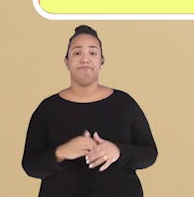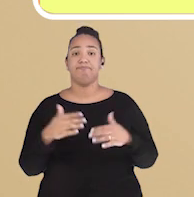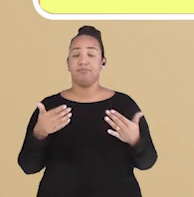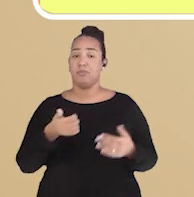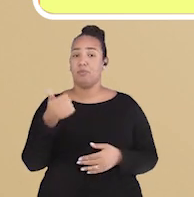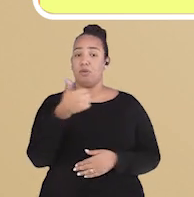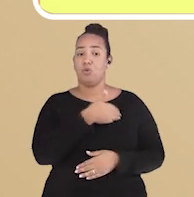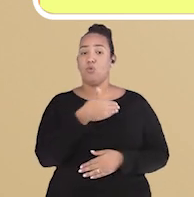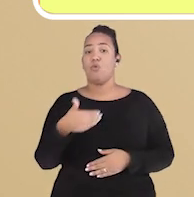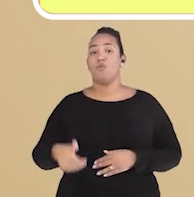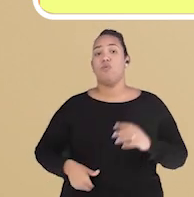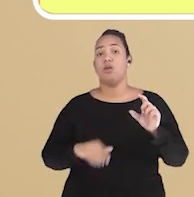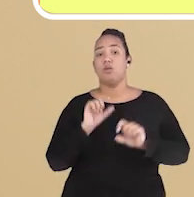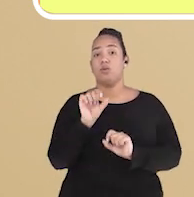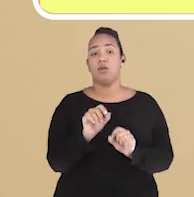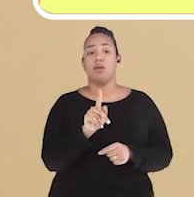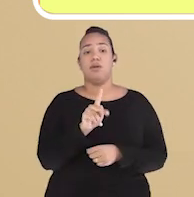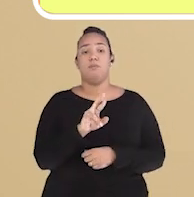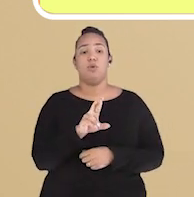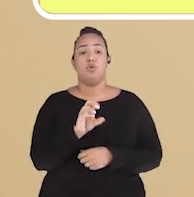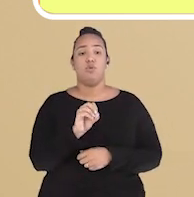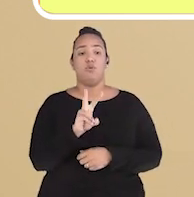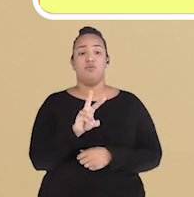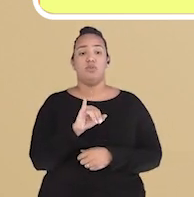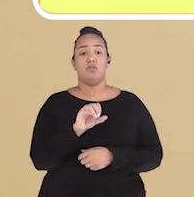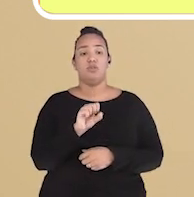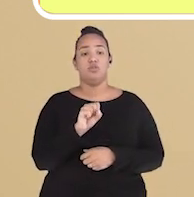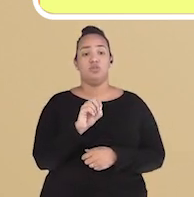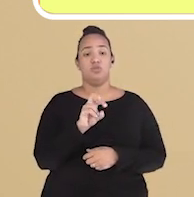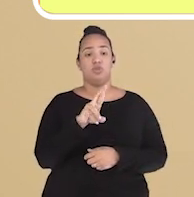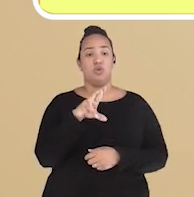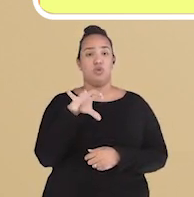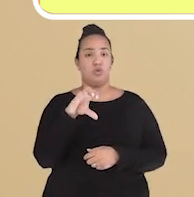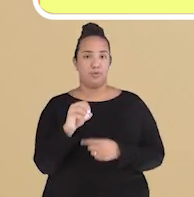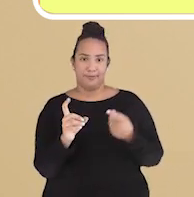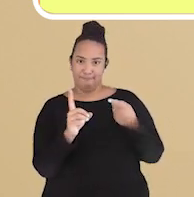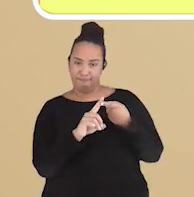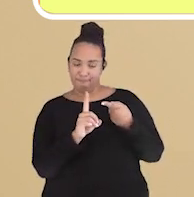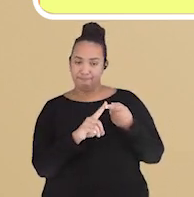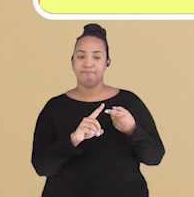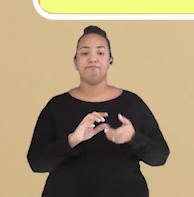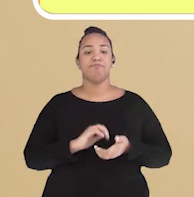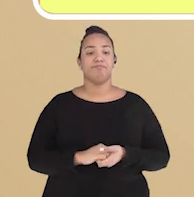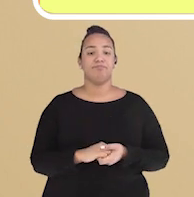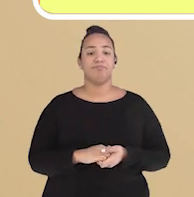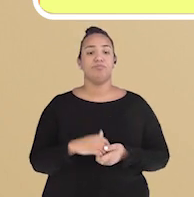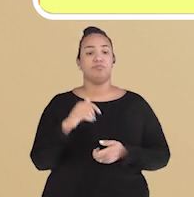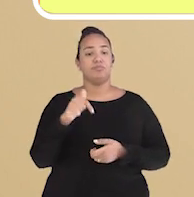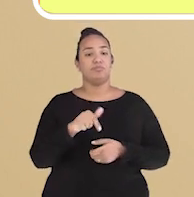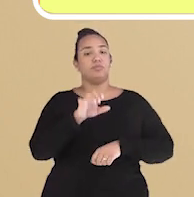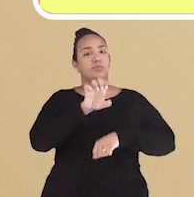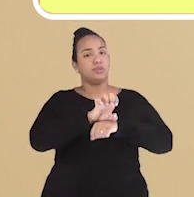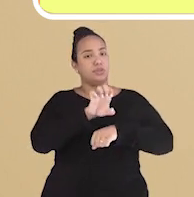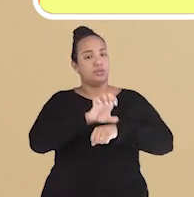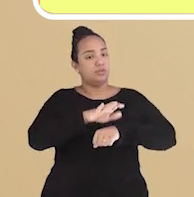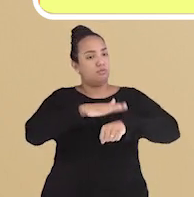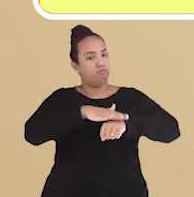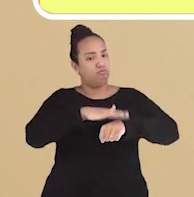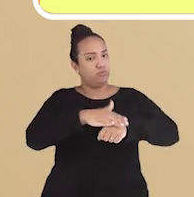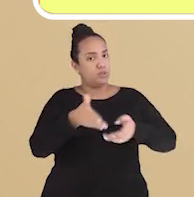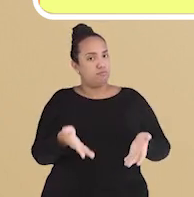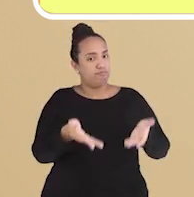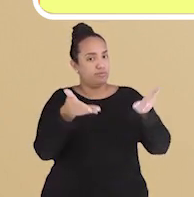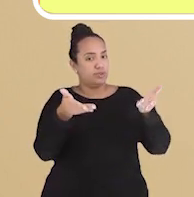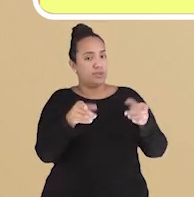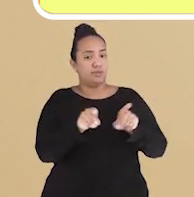governo de Vargas foi o provisório, que durou de 1930 a 1934. fortalecimento do Estado e de si mesmo.